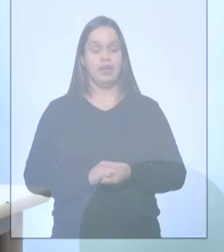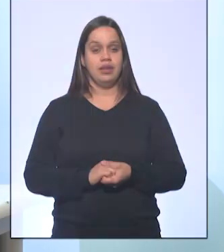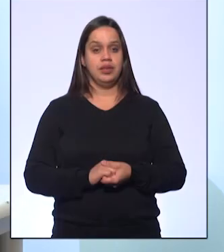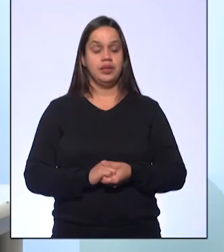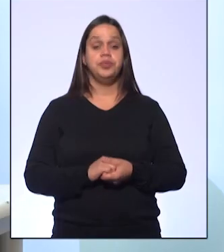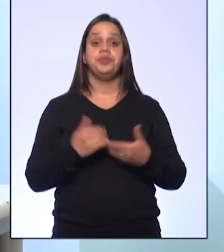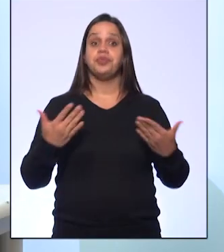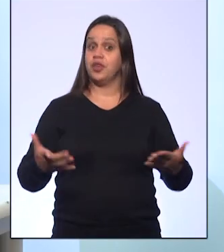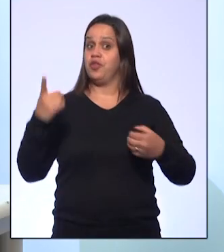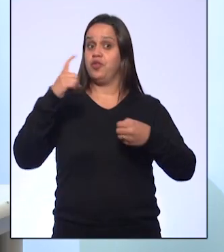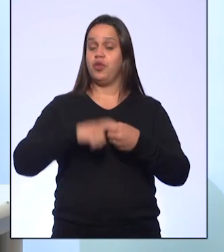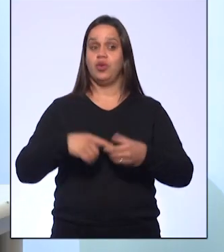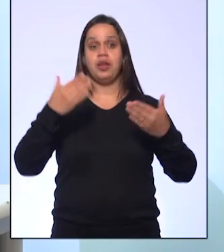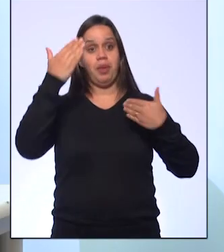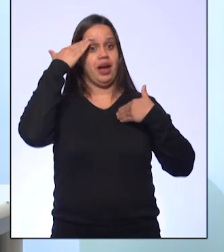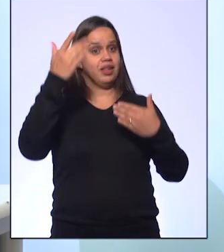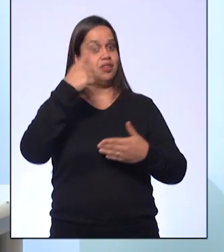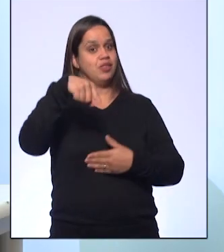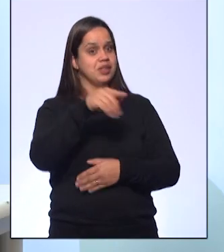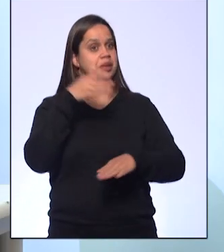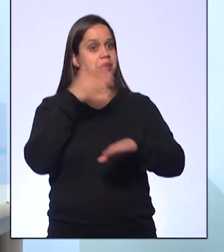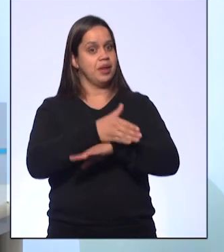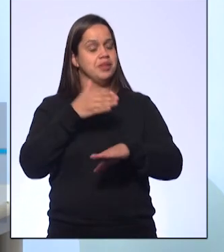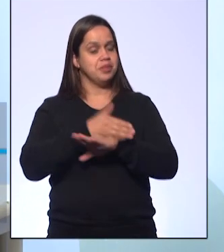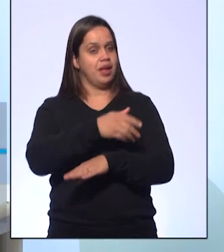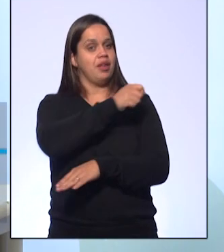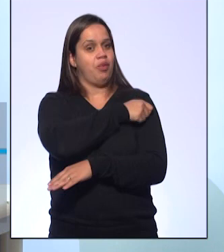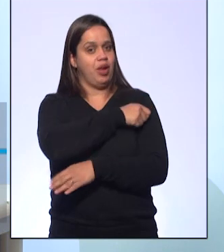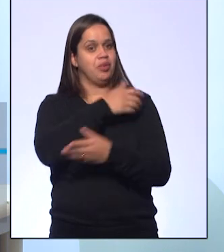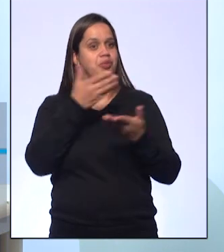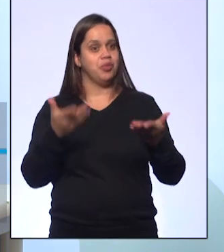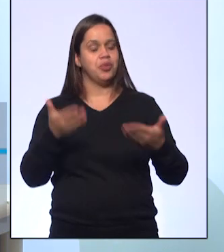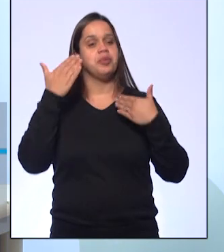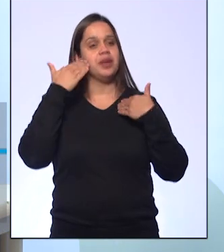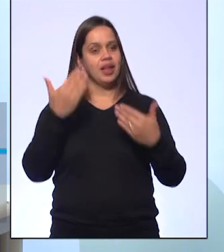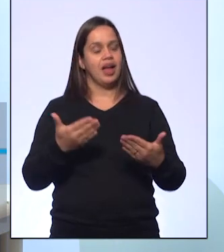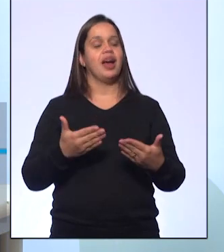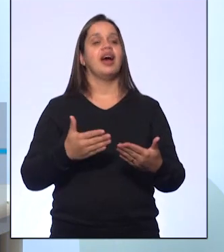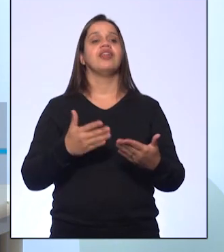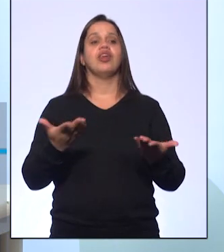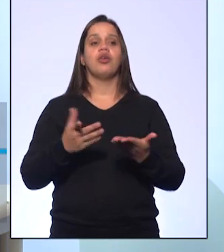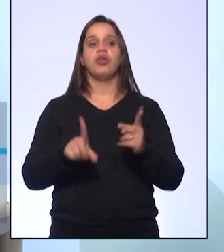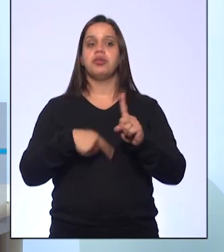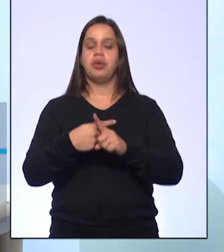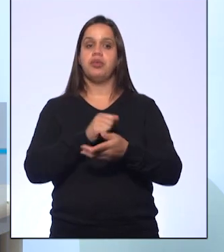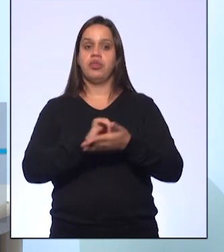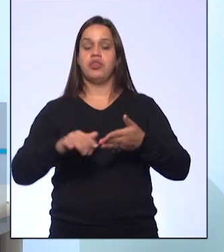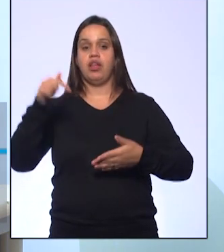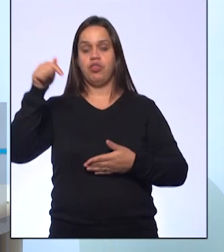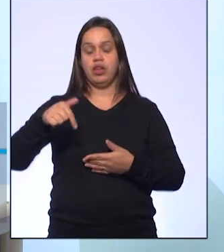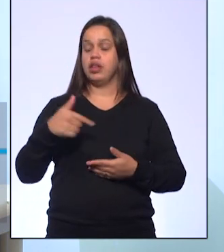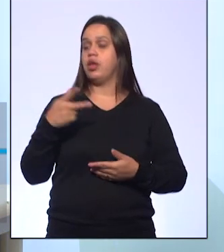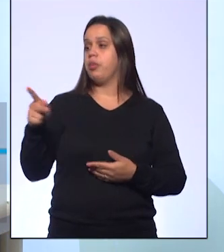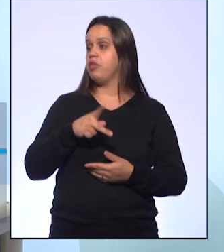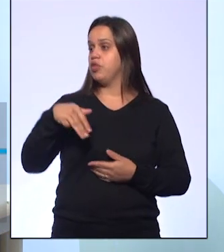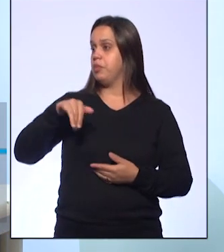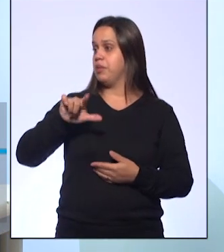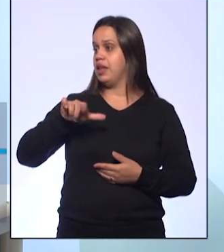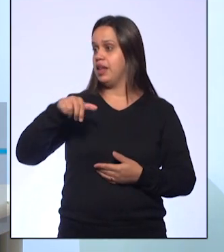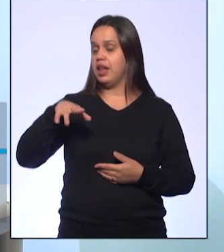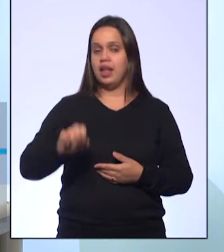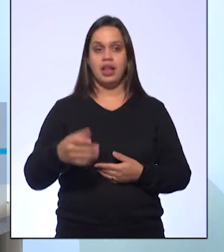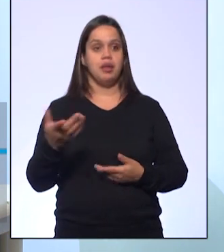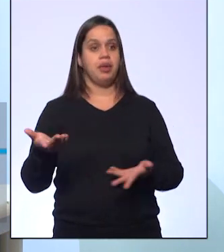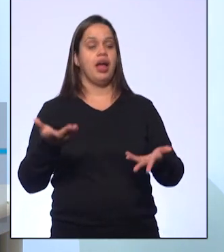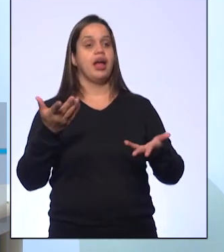Olá, voltamos. Agradecemos a todos vocês, estudantes, que participaram de mais uma atividade aqui. Então, professora Milene, para